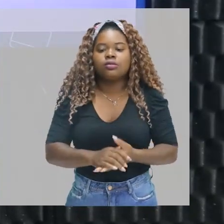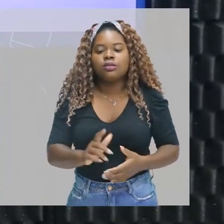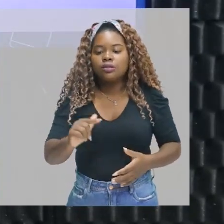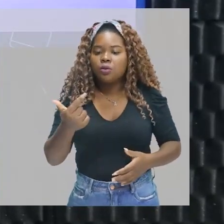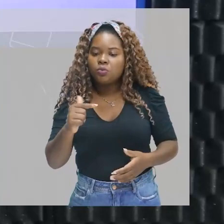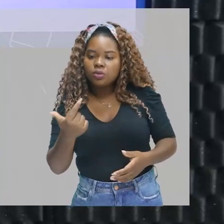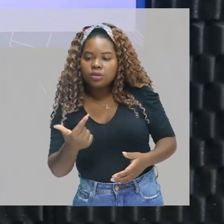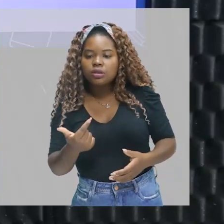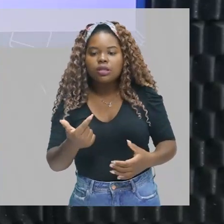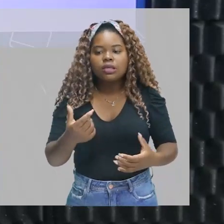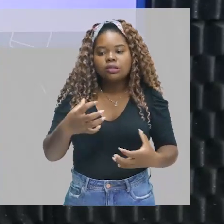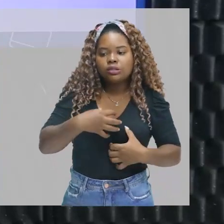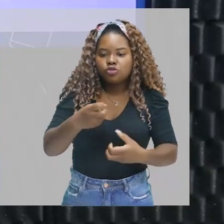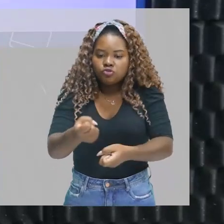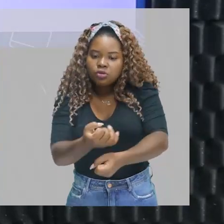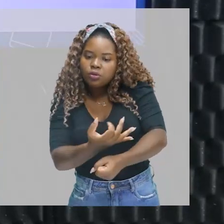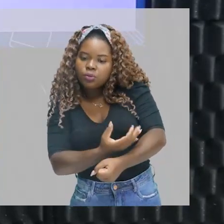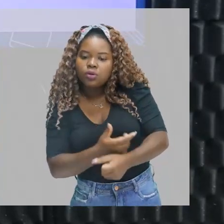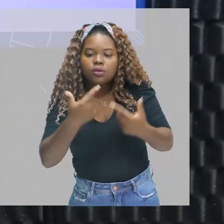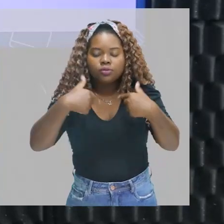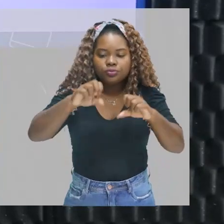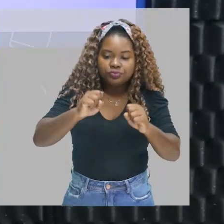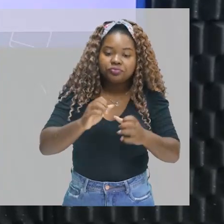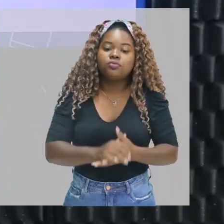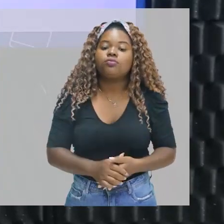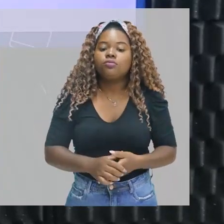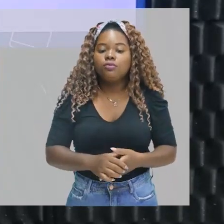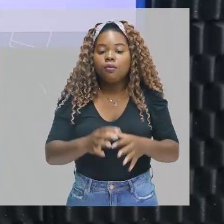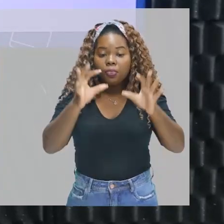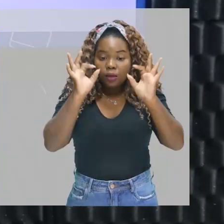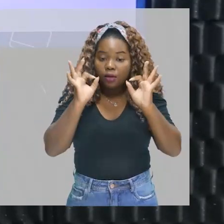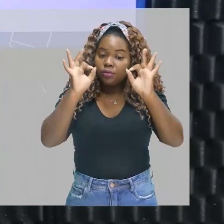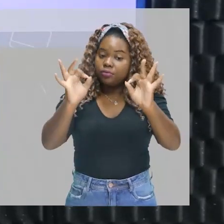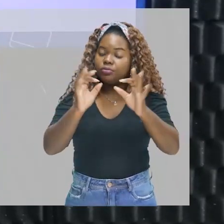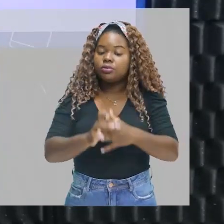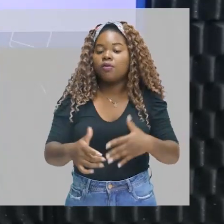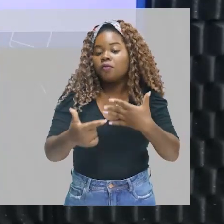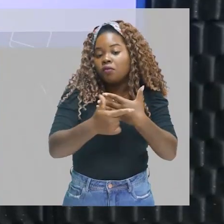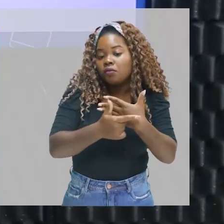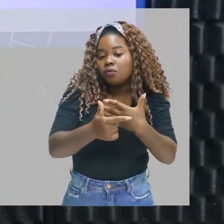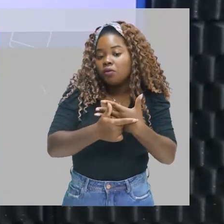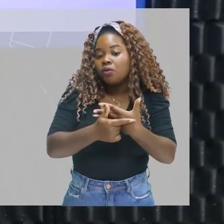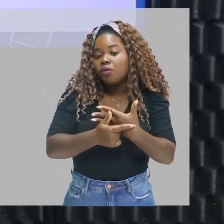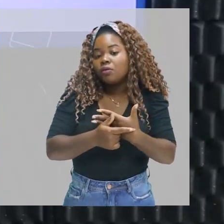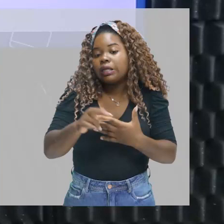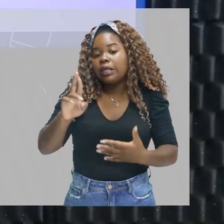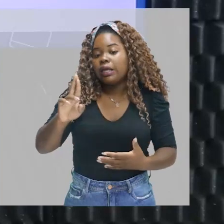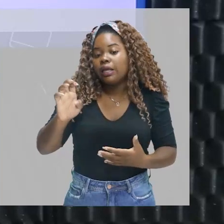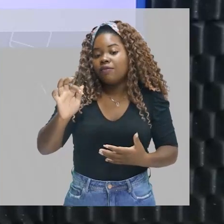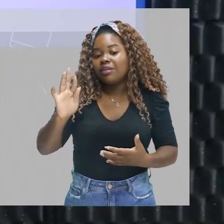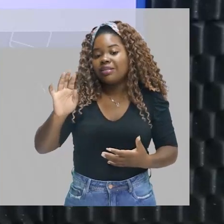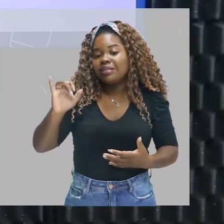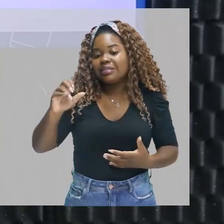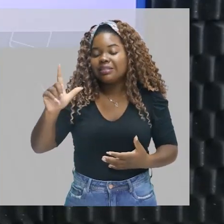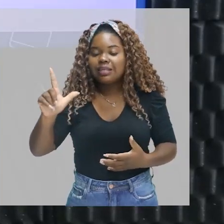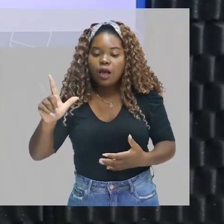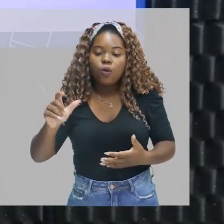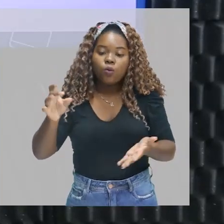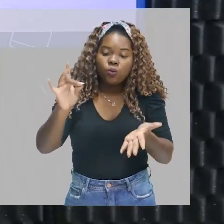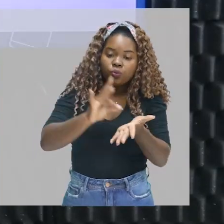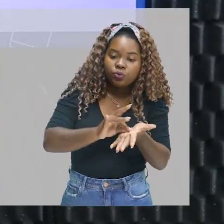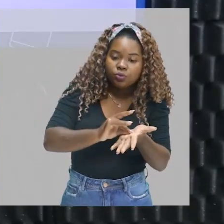linguagem. Turma, muita atenção. Função referencial, vocês podem até pegar aquela palavra principal.